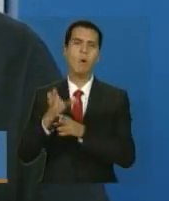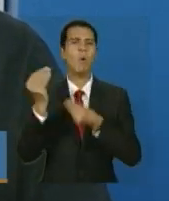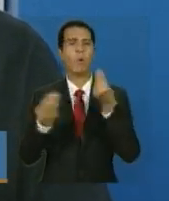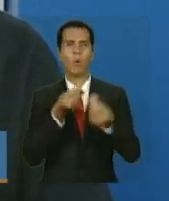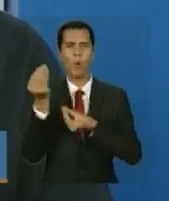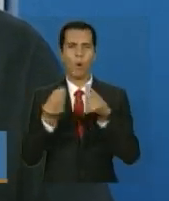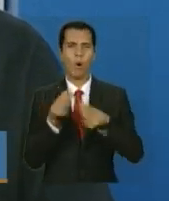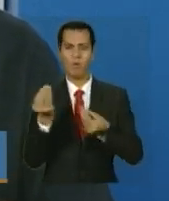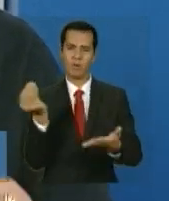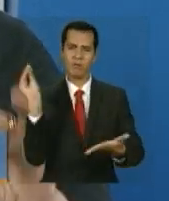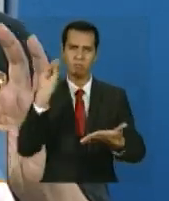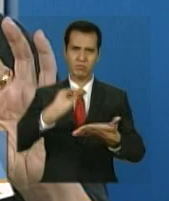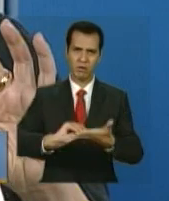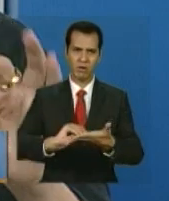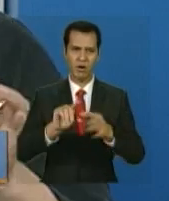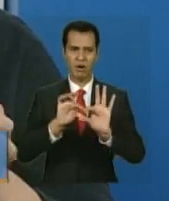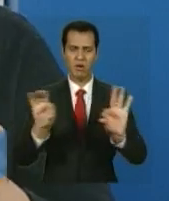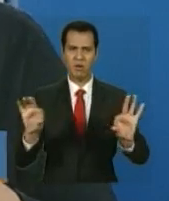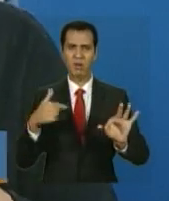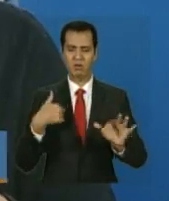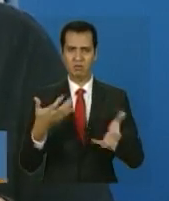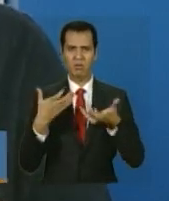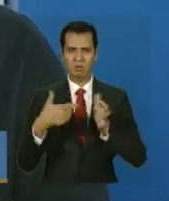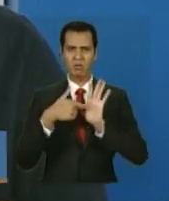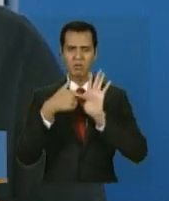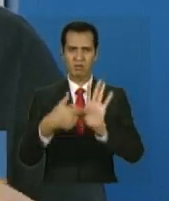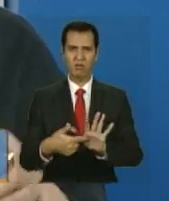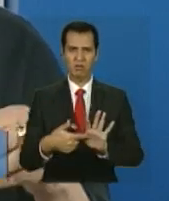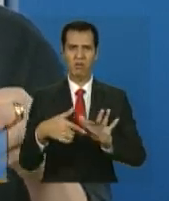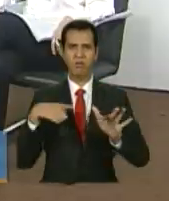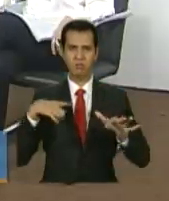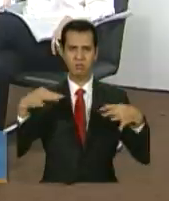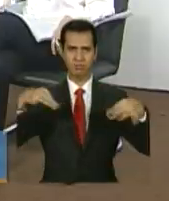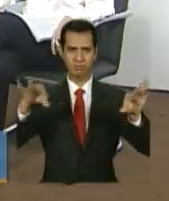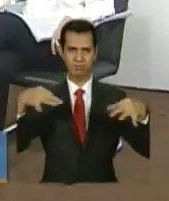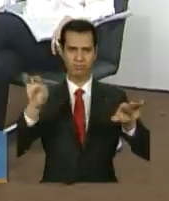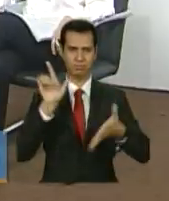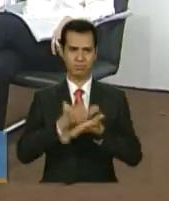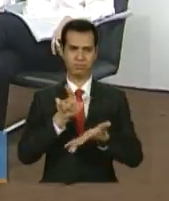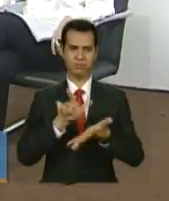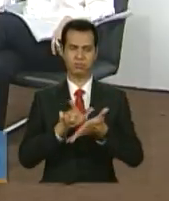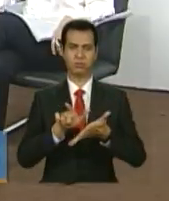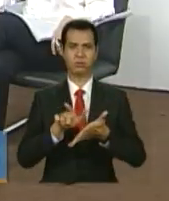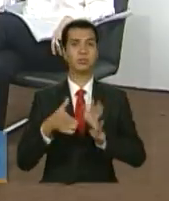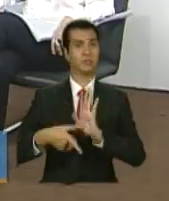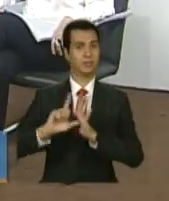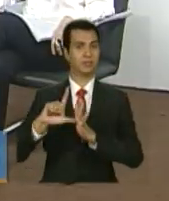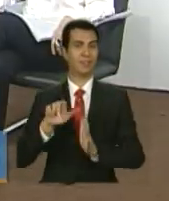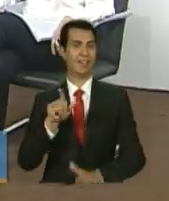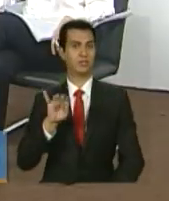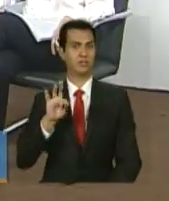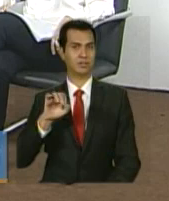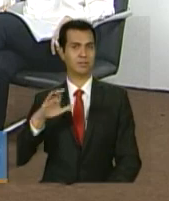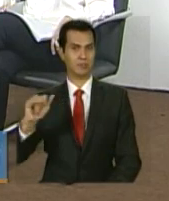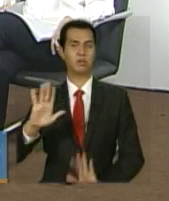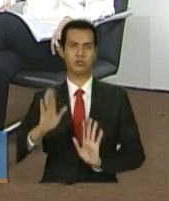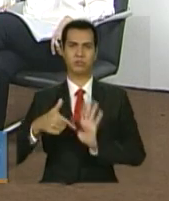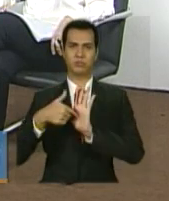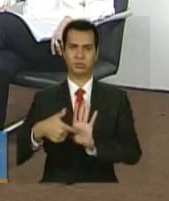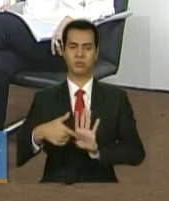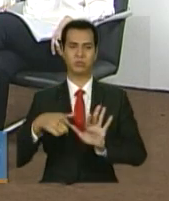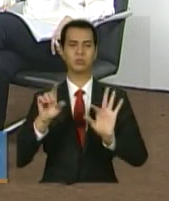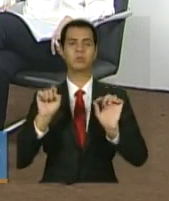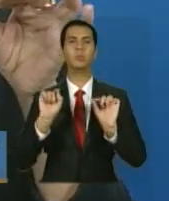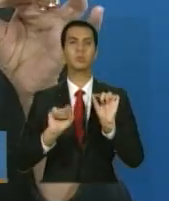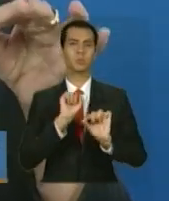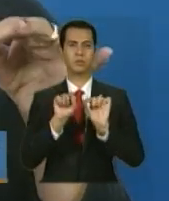campo, eu gostaria de mostrar a uma ficha que foi elaborada, que a Letícia até já mostrou, que a gente está chamando de